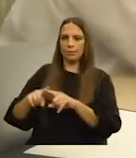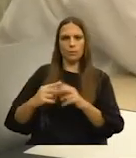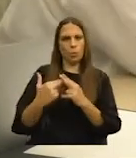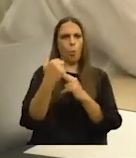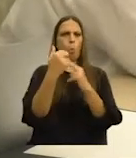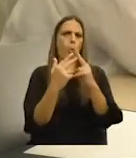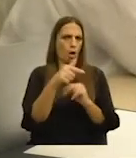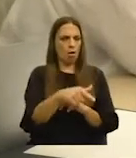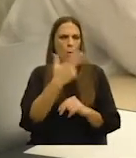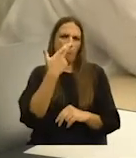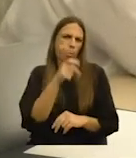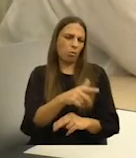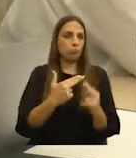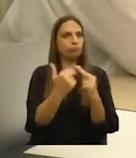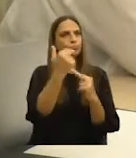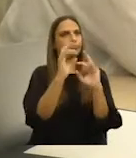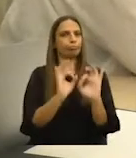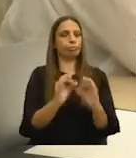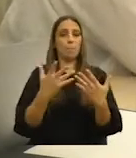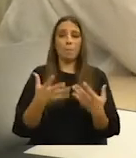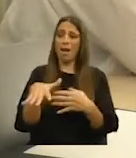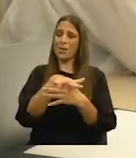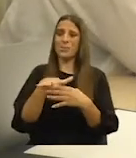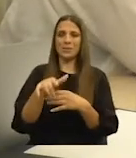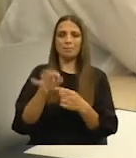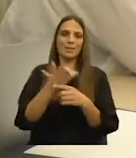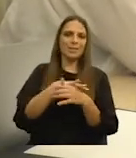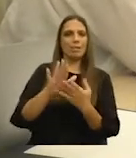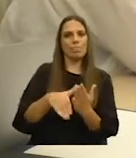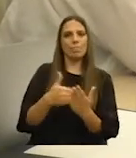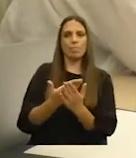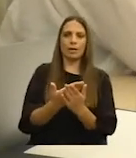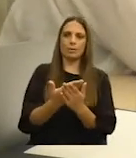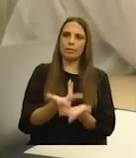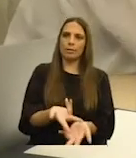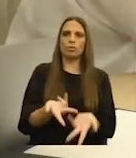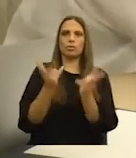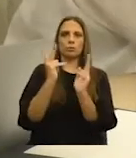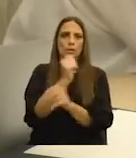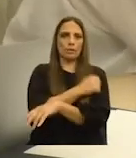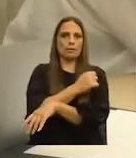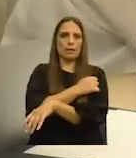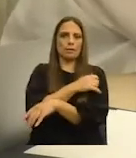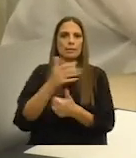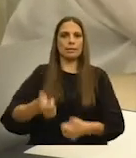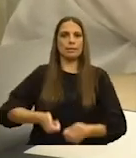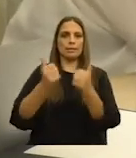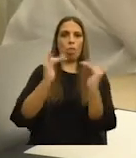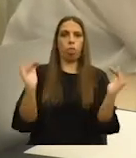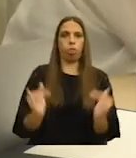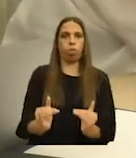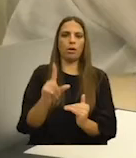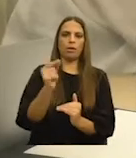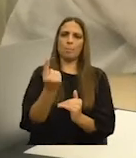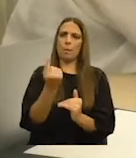cidade. A verdade é que hoje em dia é um dos principais fatores de diminuição da oferta de habitação na cidade e aumento